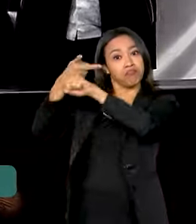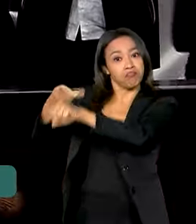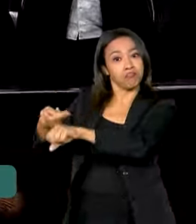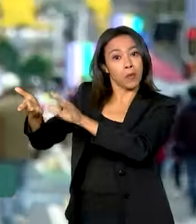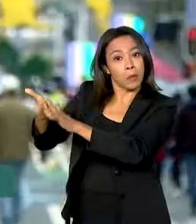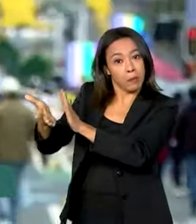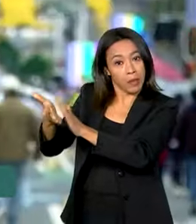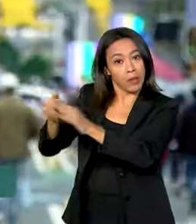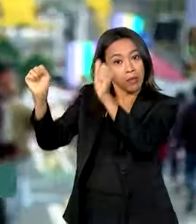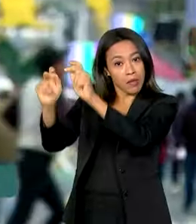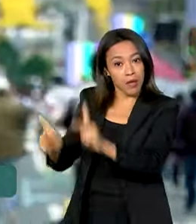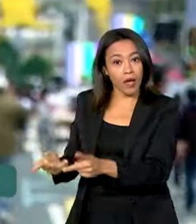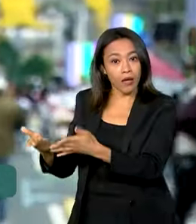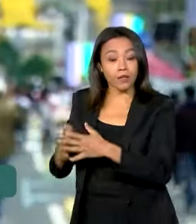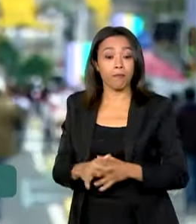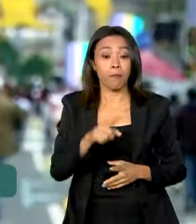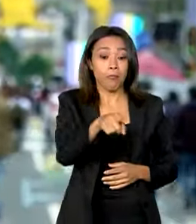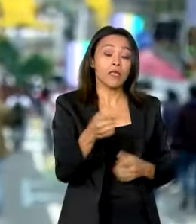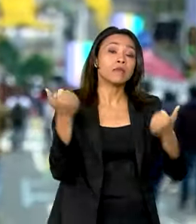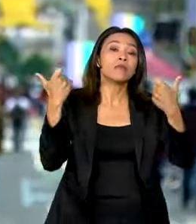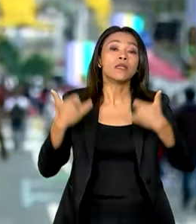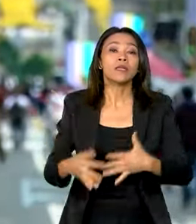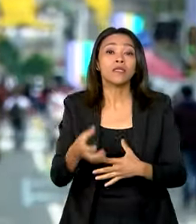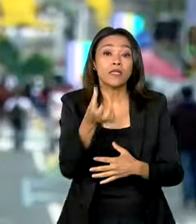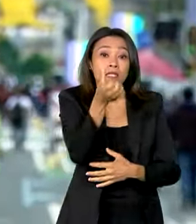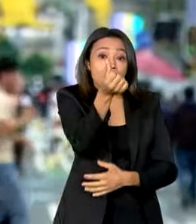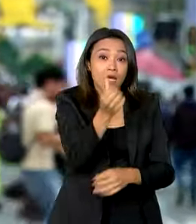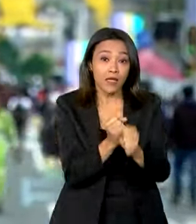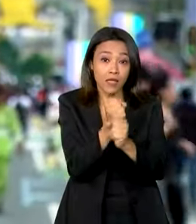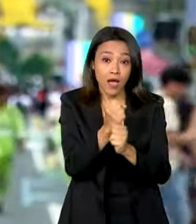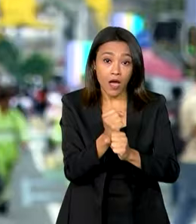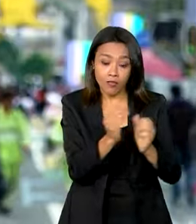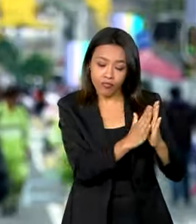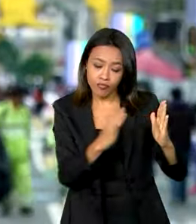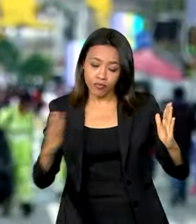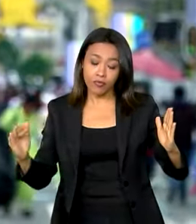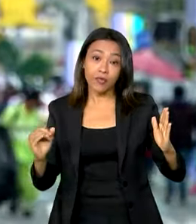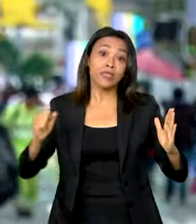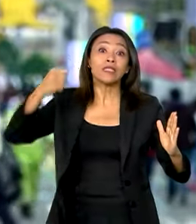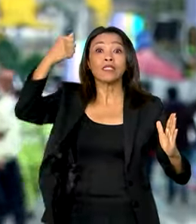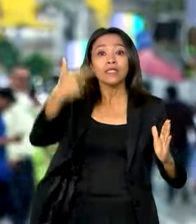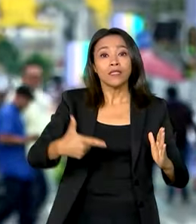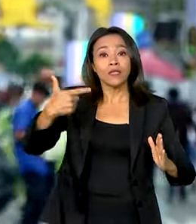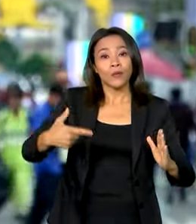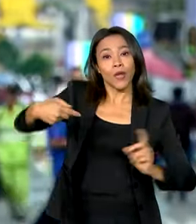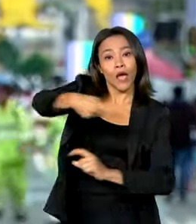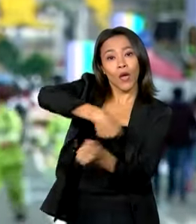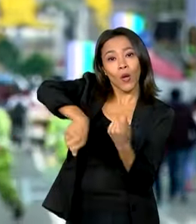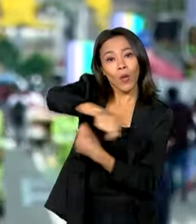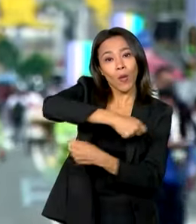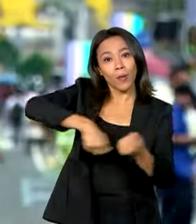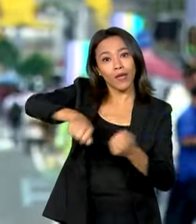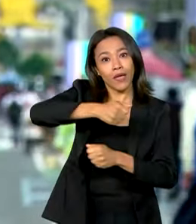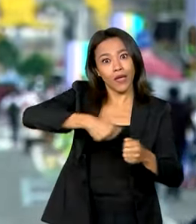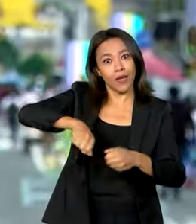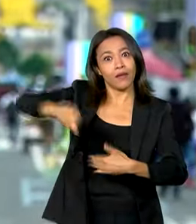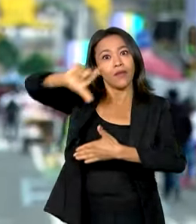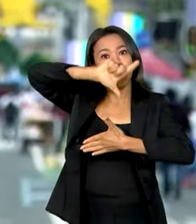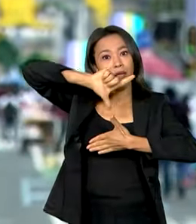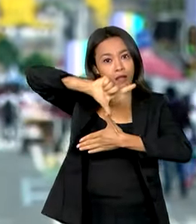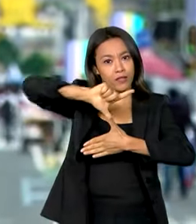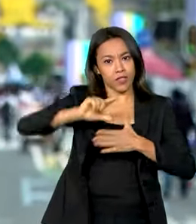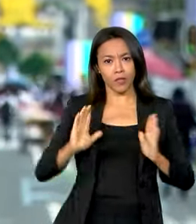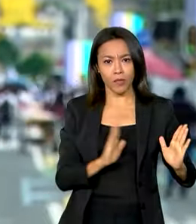da Paz pelos próximos 6 anos Cláudia chimal vai governar a segunda maior economia da América Latina entre